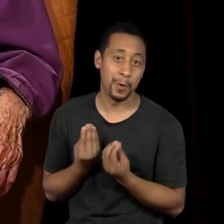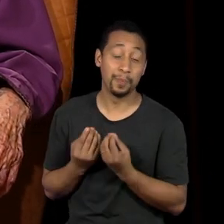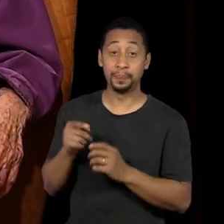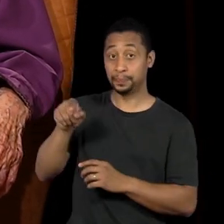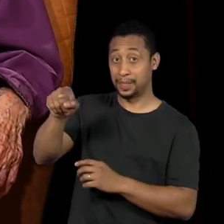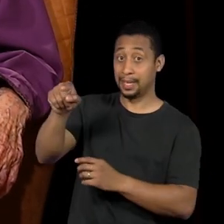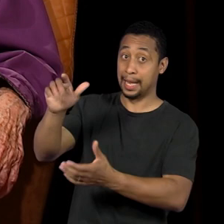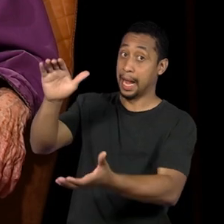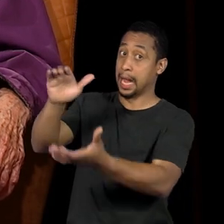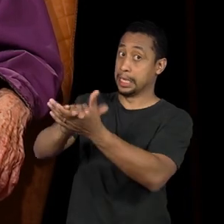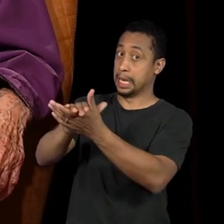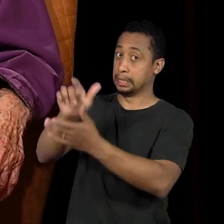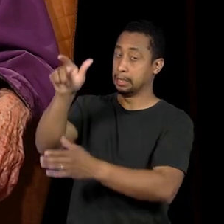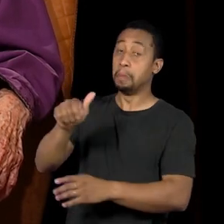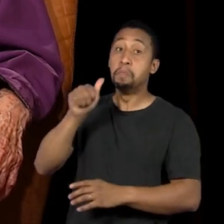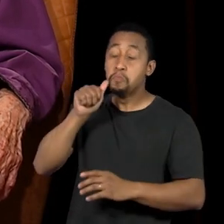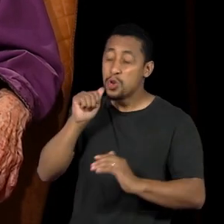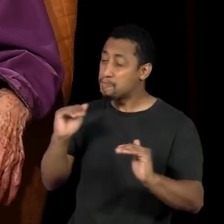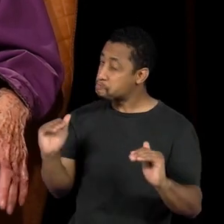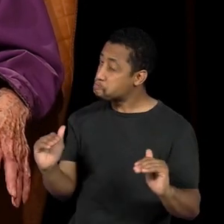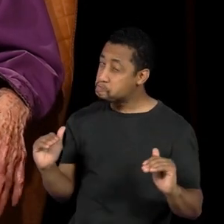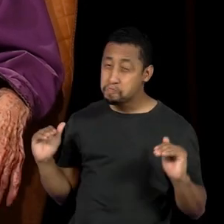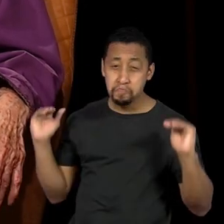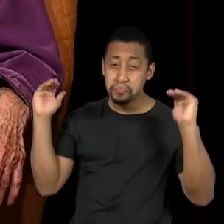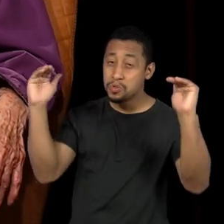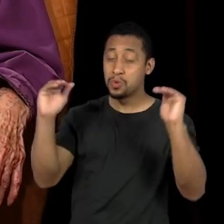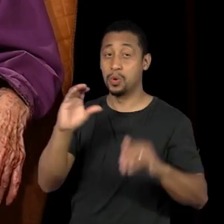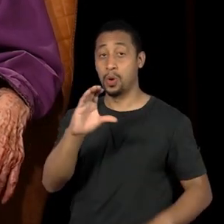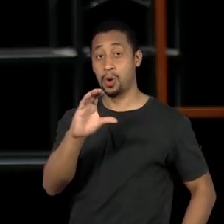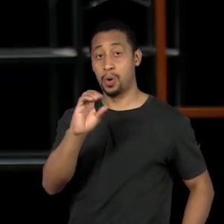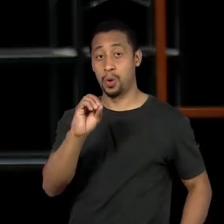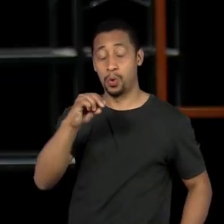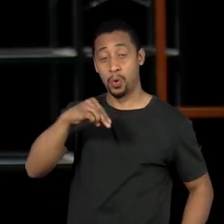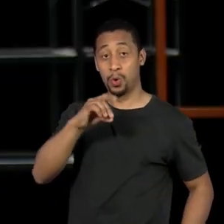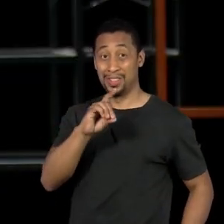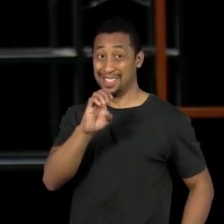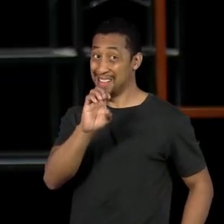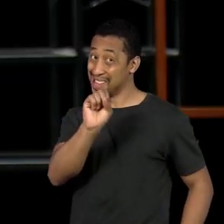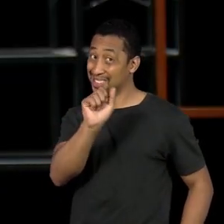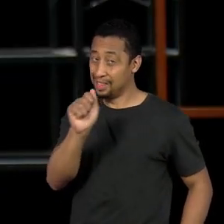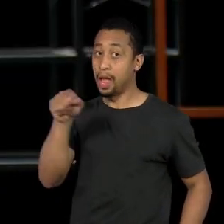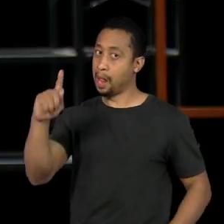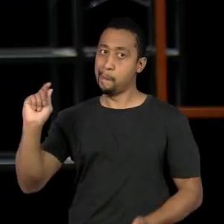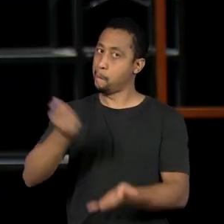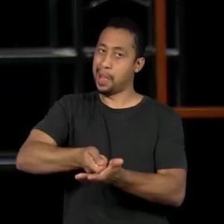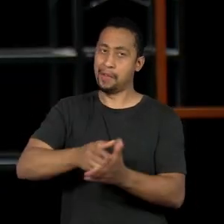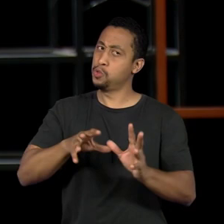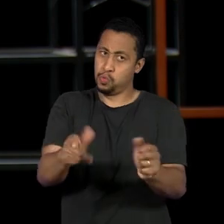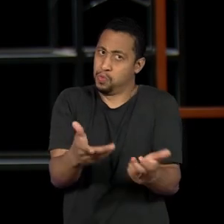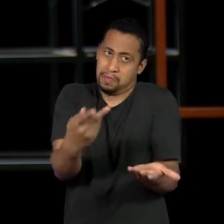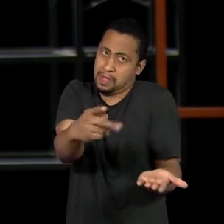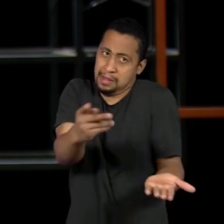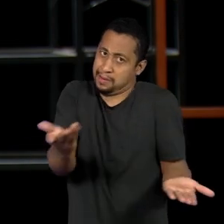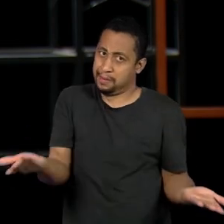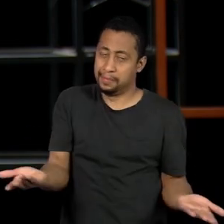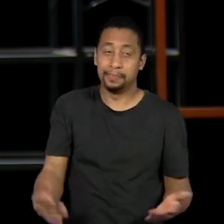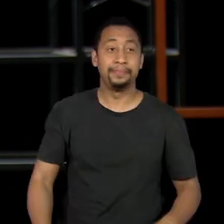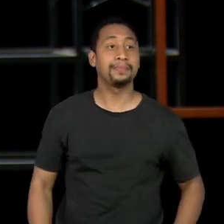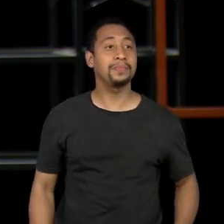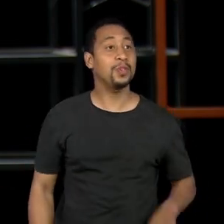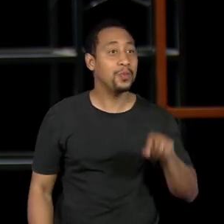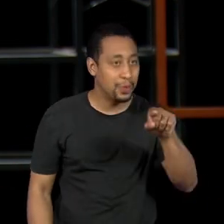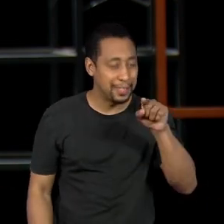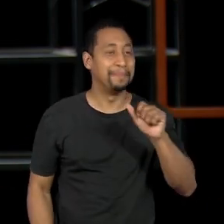com a Condessa. E ela que financiava a vida dele, né? Aí você sai da Suíça e vai se